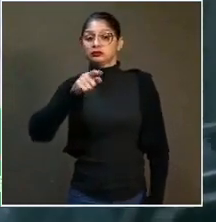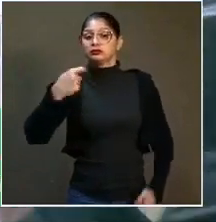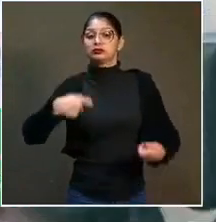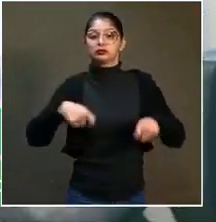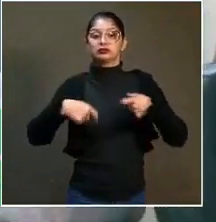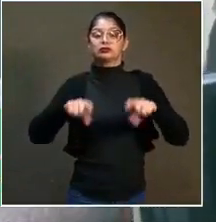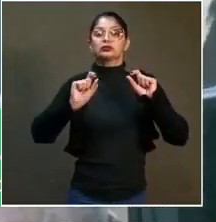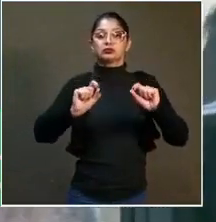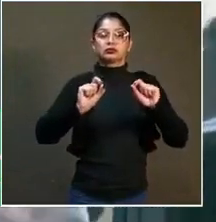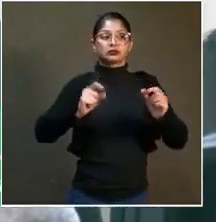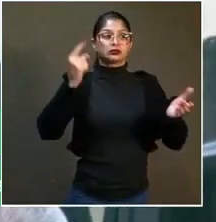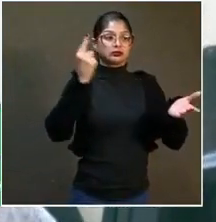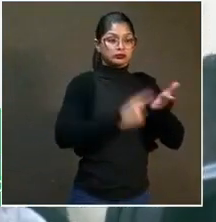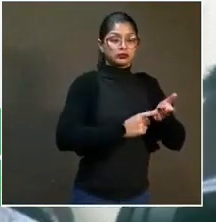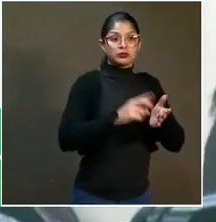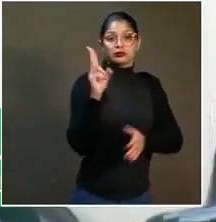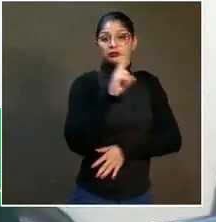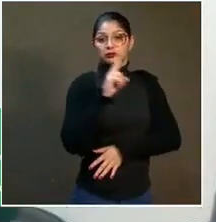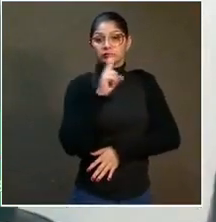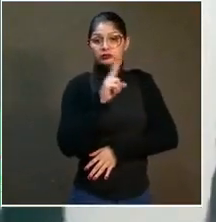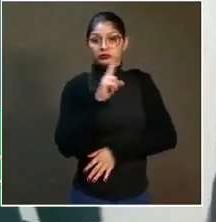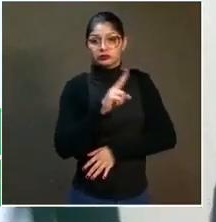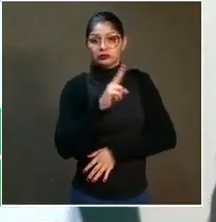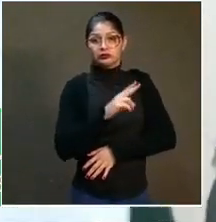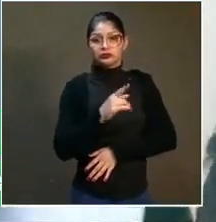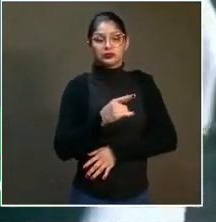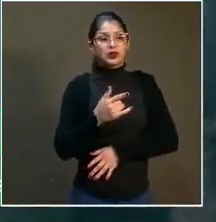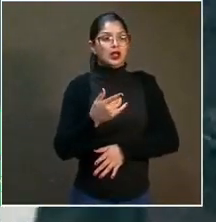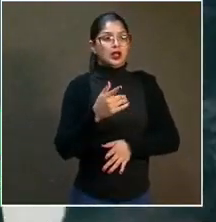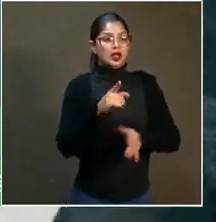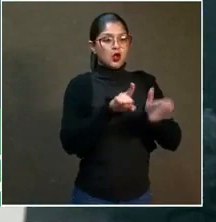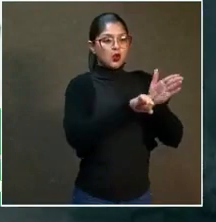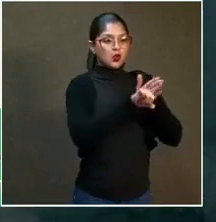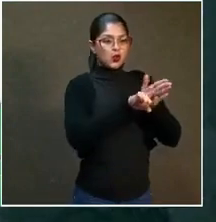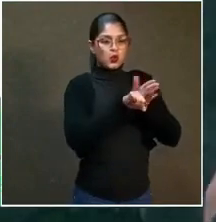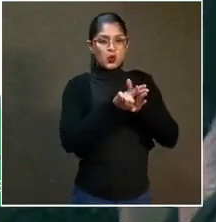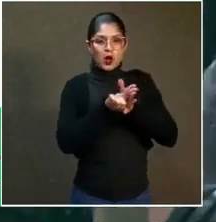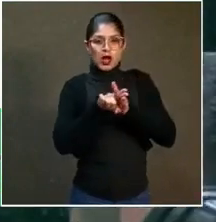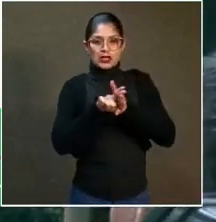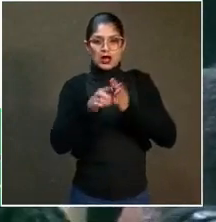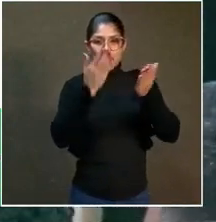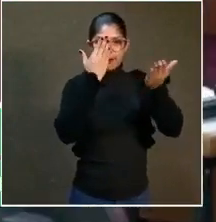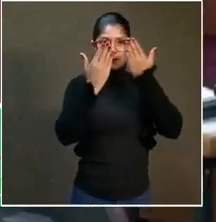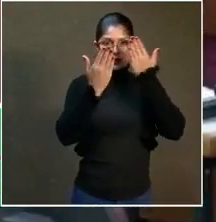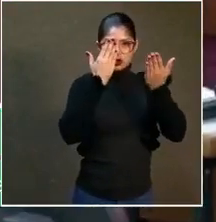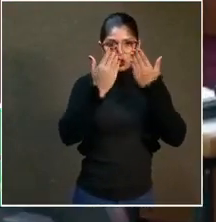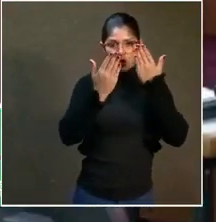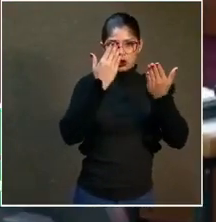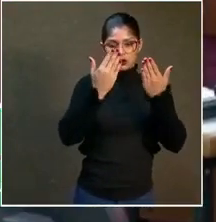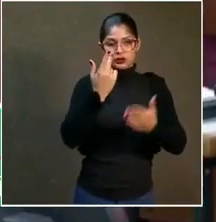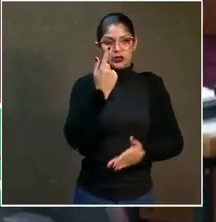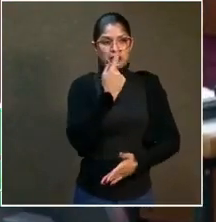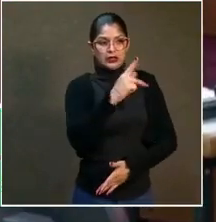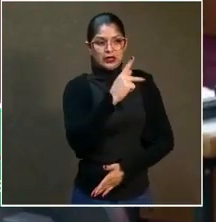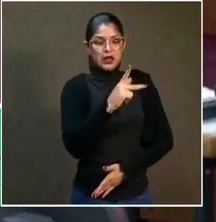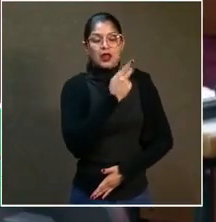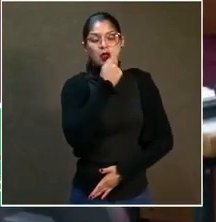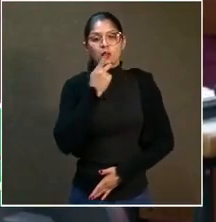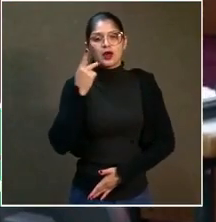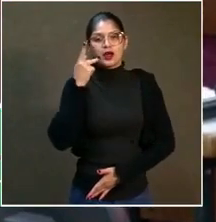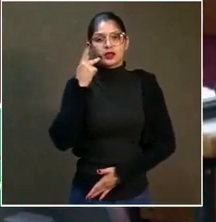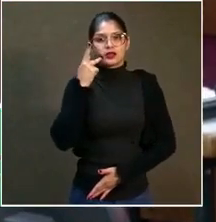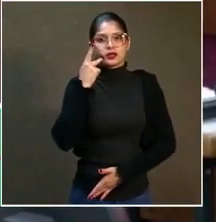judicial, solicito agendamento urgente. A data de avaliação psicológica e psiquiatra do acusado Cássio de Mangas